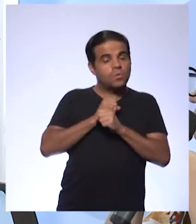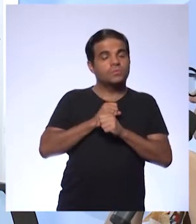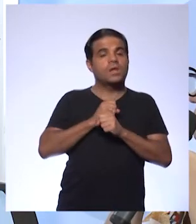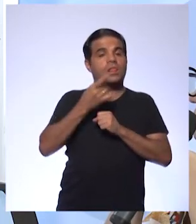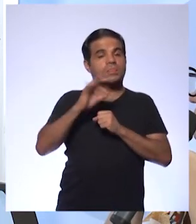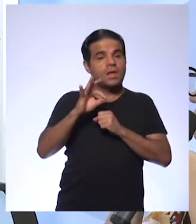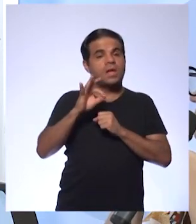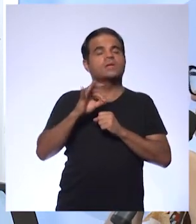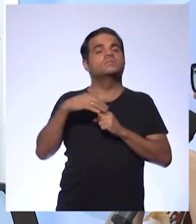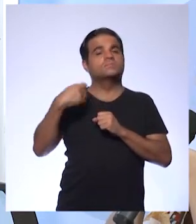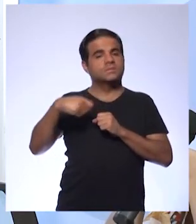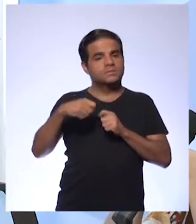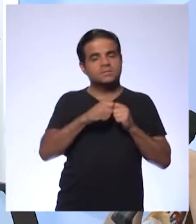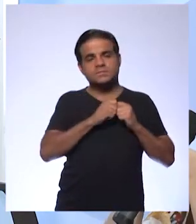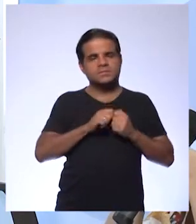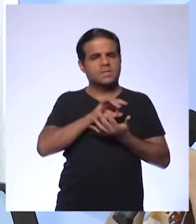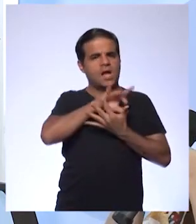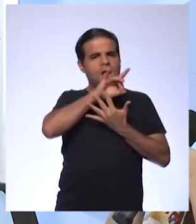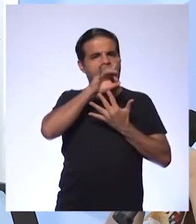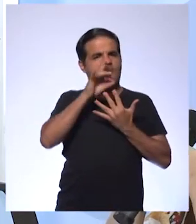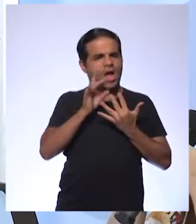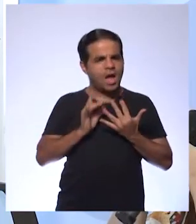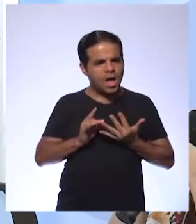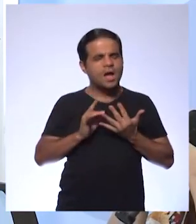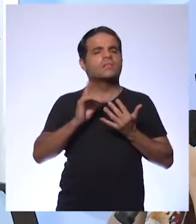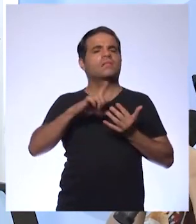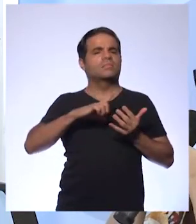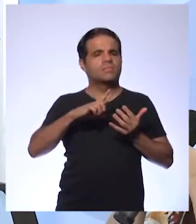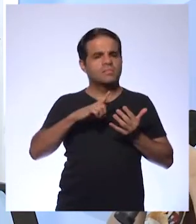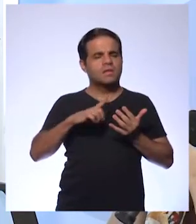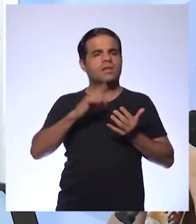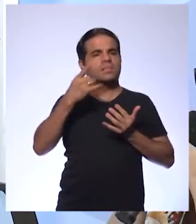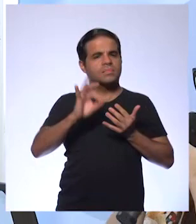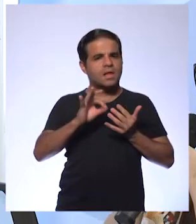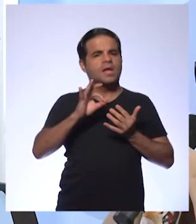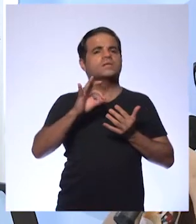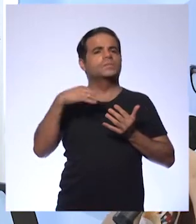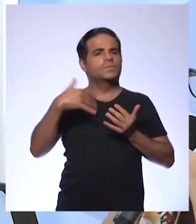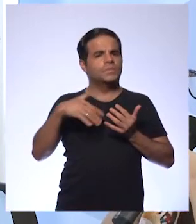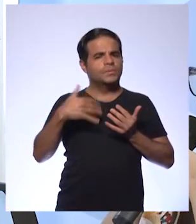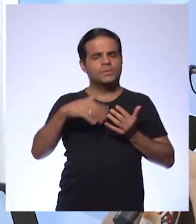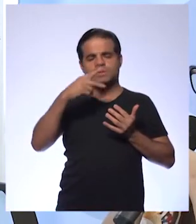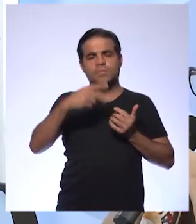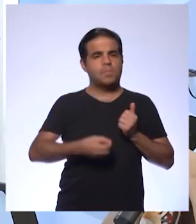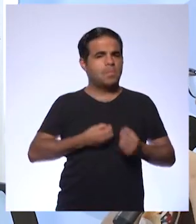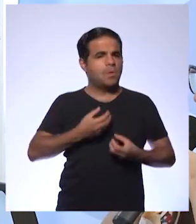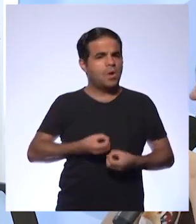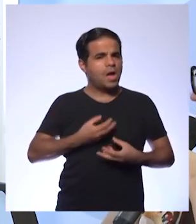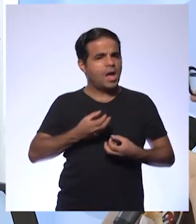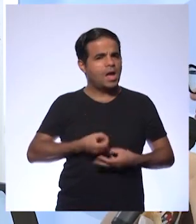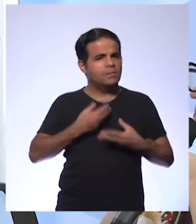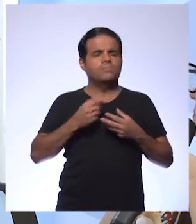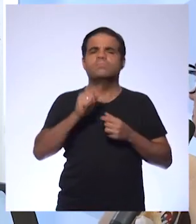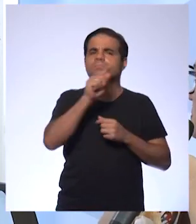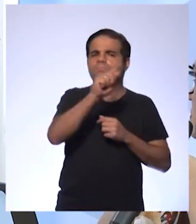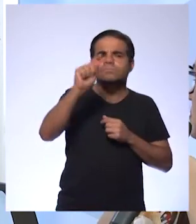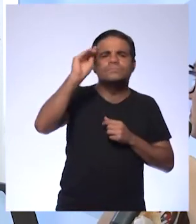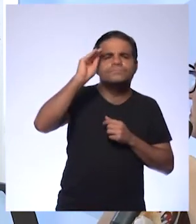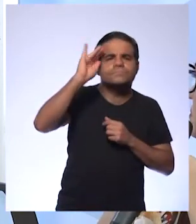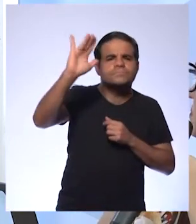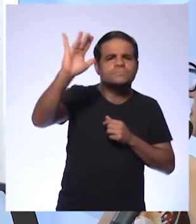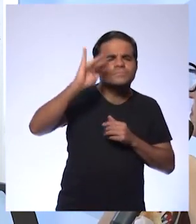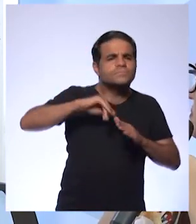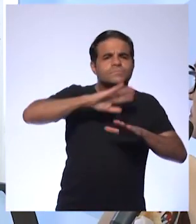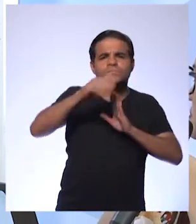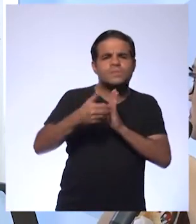poéticas ali. E ele tem que fazer cada versinho ter 10 sílabas poéticas. Então, pensa, além de